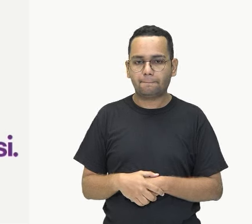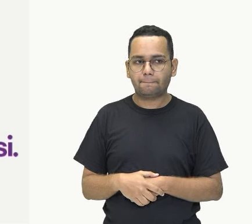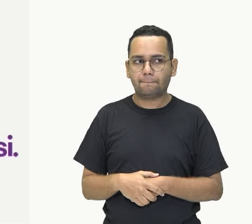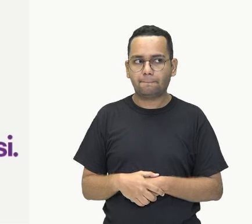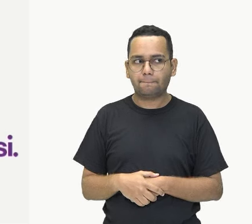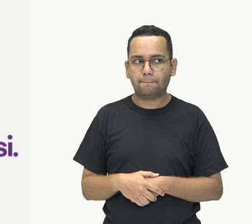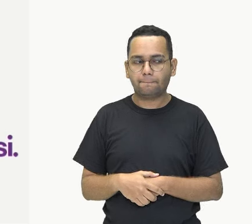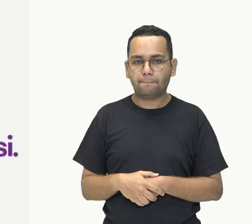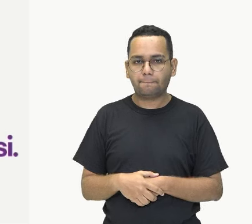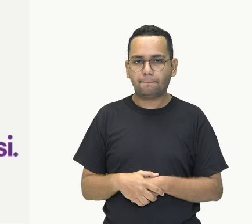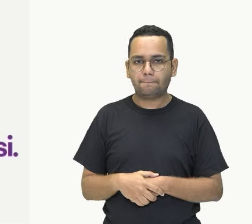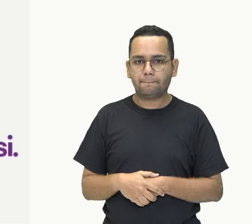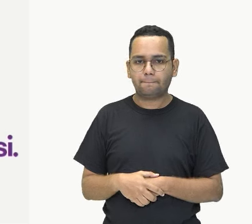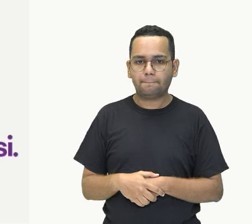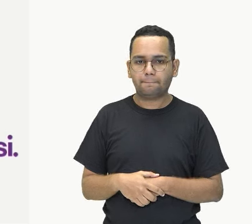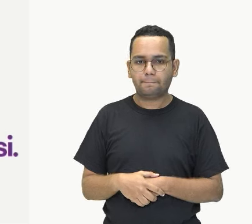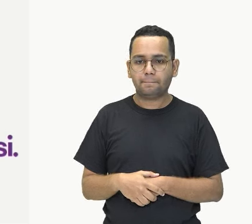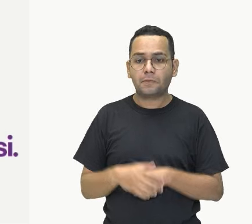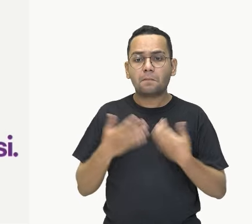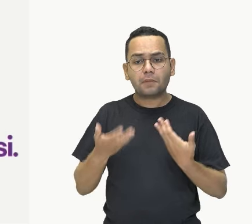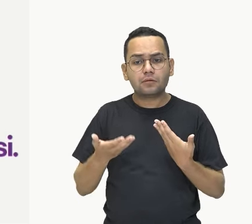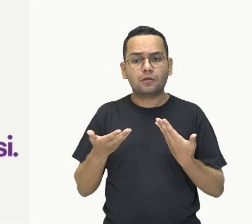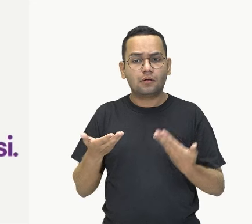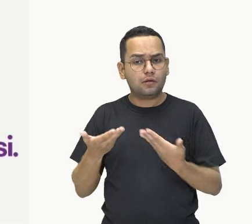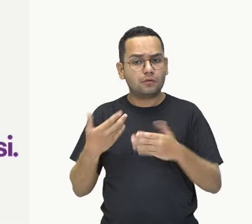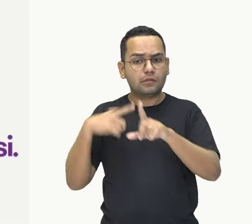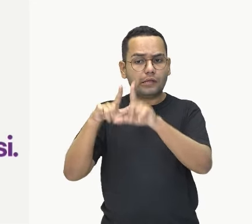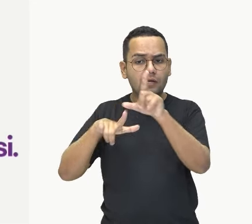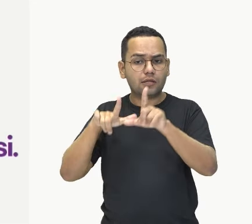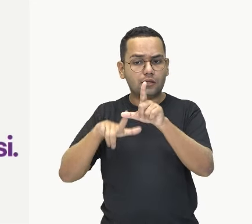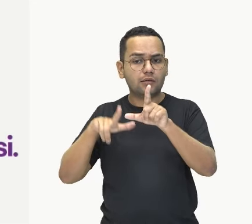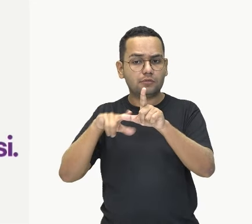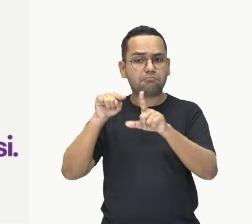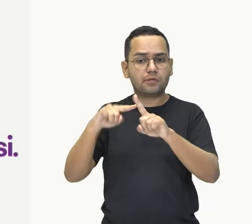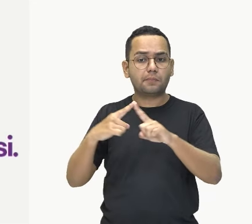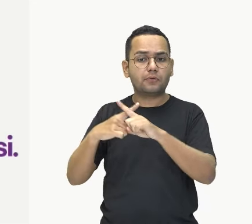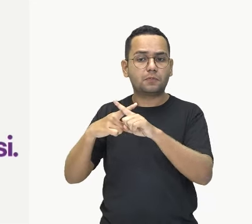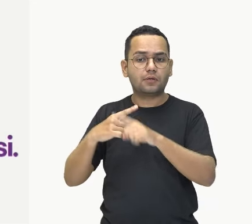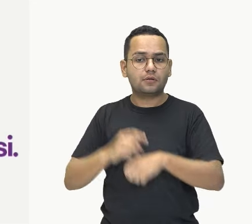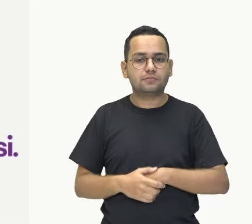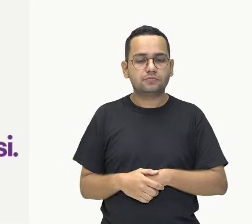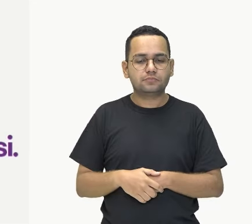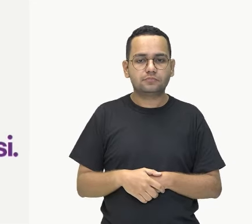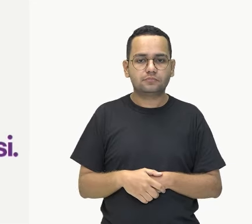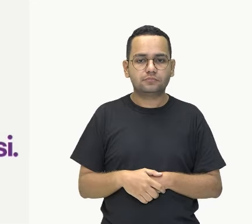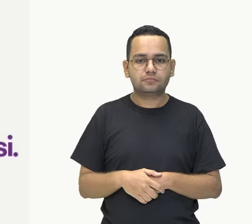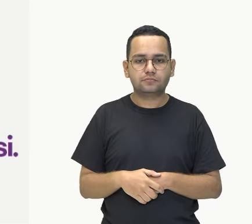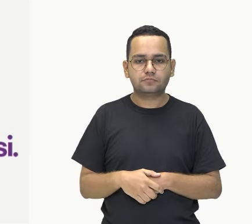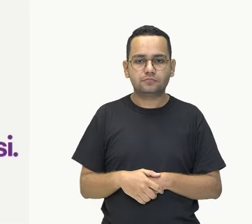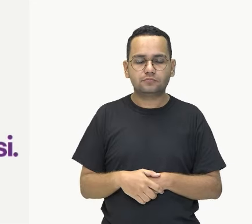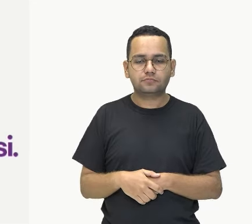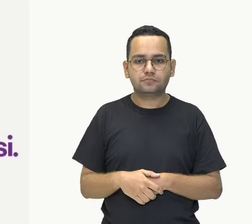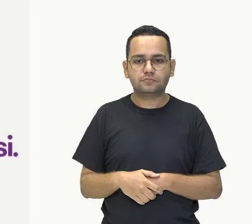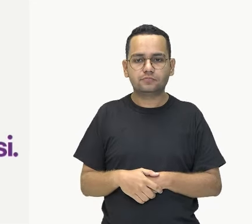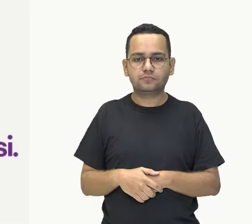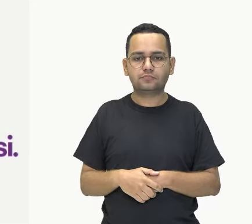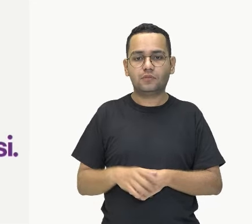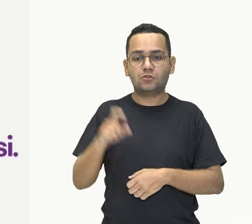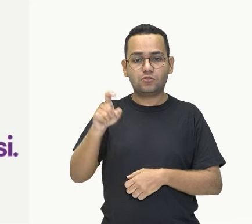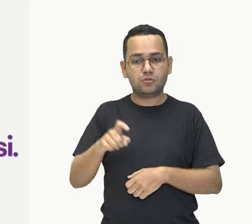Agora, na hora que a gente for multiplicar na nossa parte literal, a gente vai ter, x